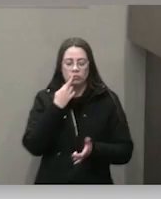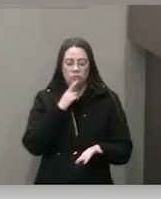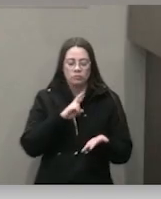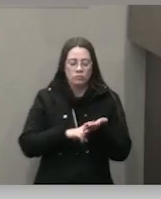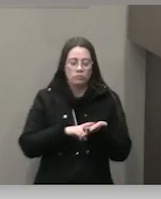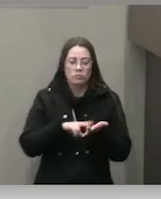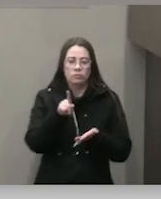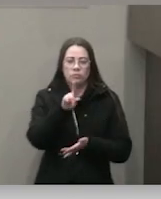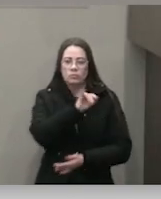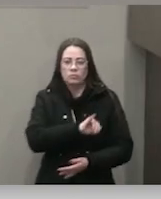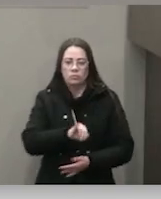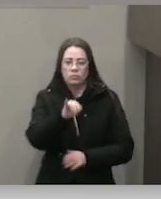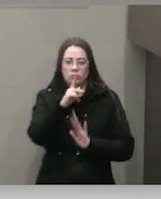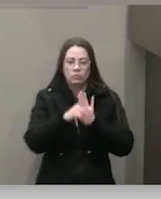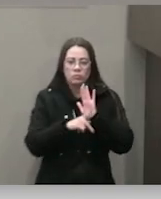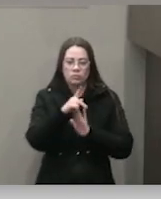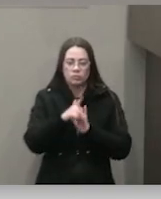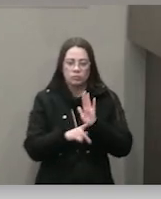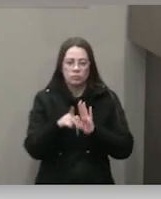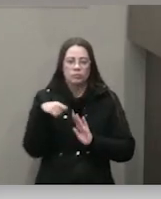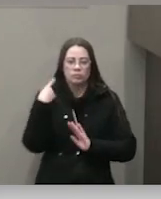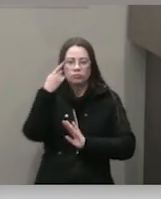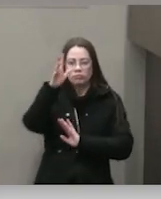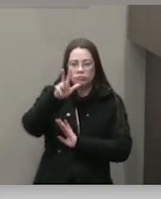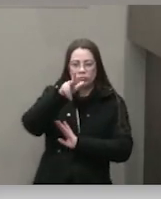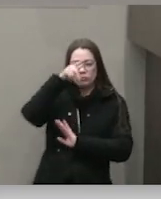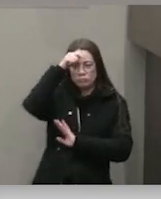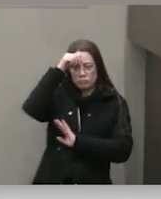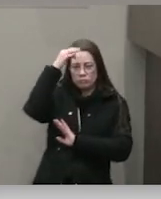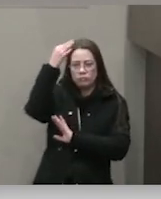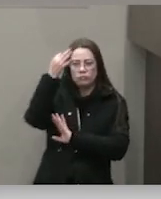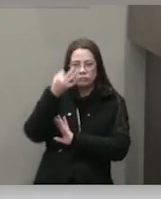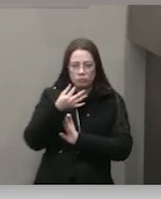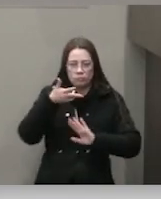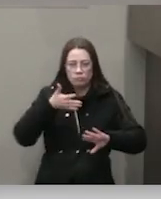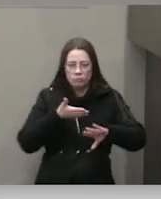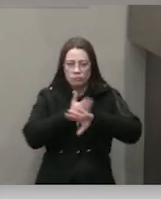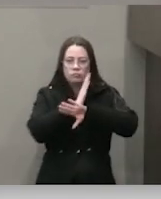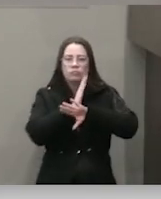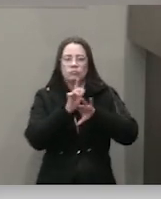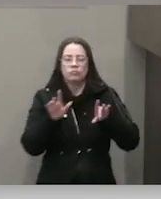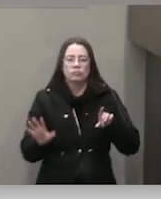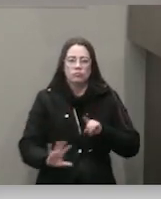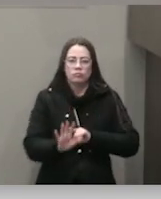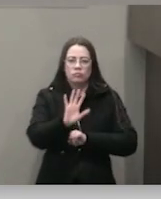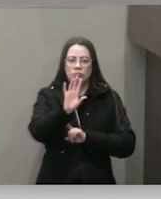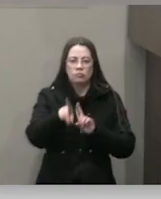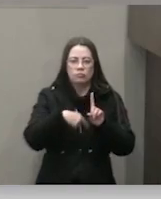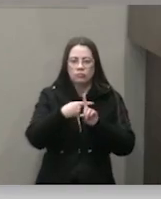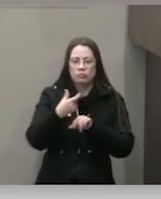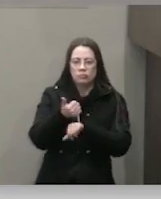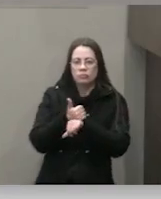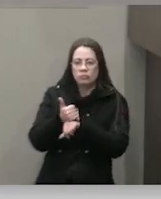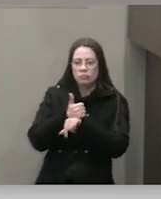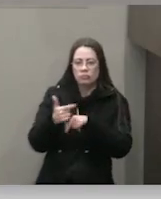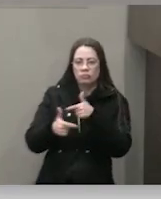registro, um importante projeto que essa casa vai analisar e, com certeza, vai aprovar, valorizando ainda mais esses profissionais que